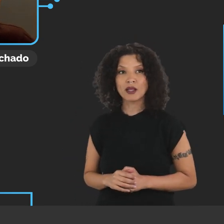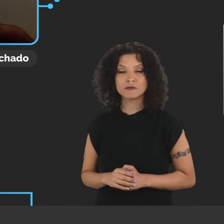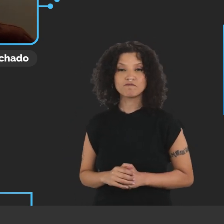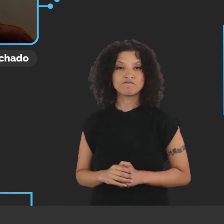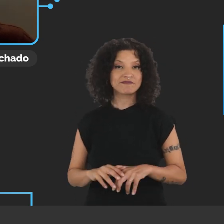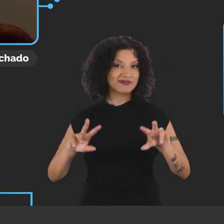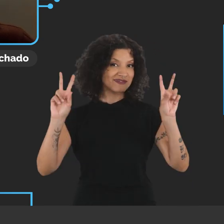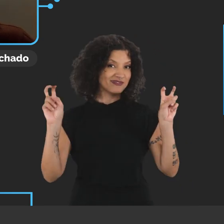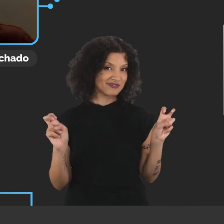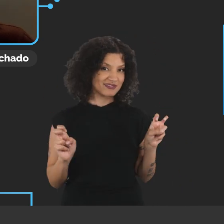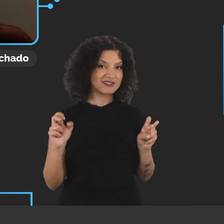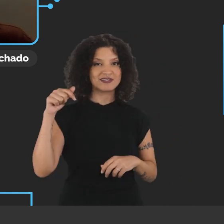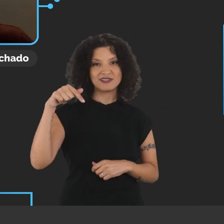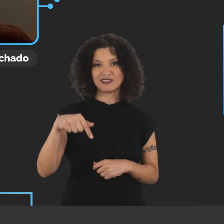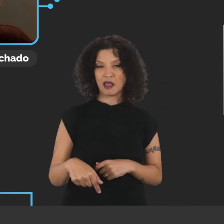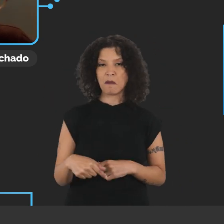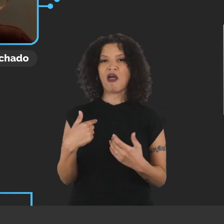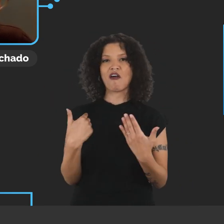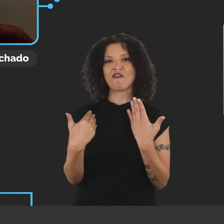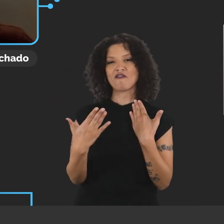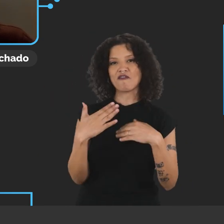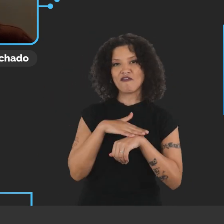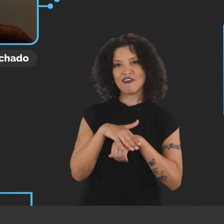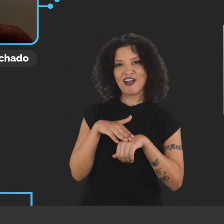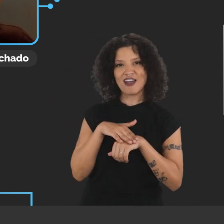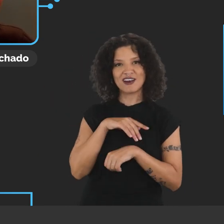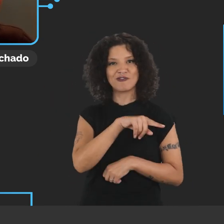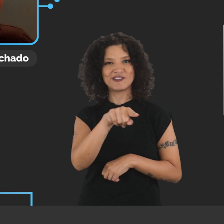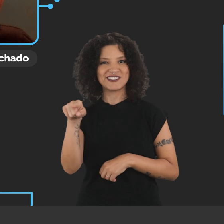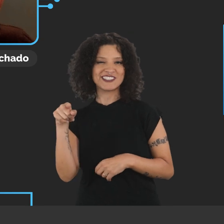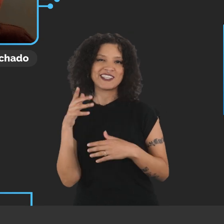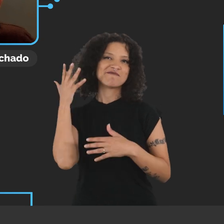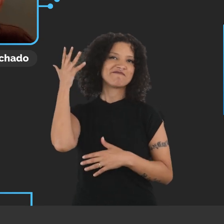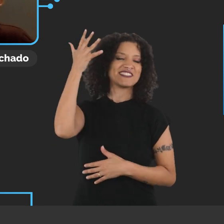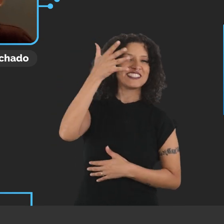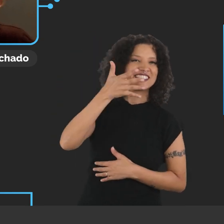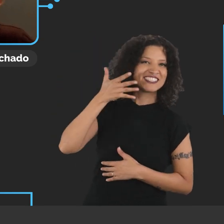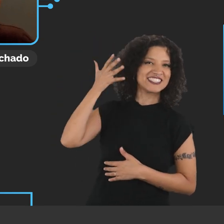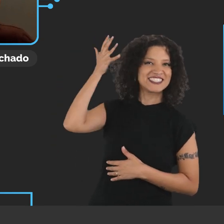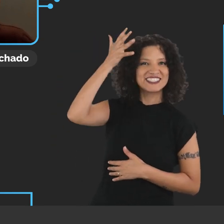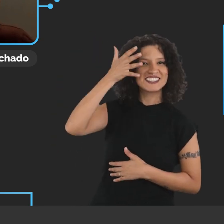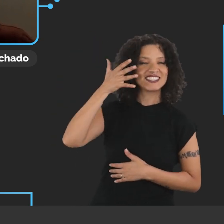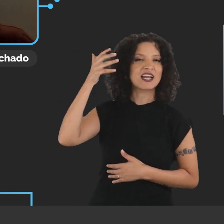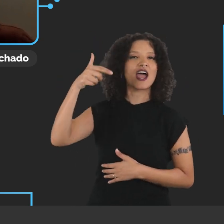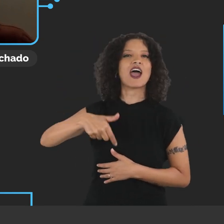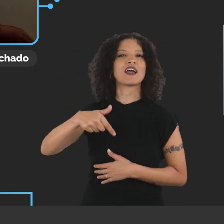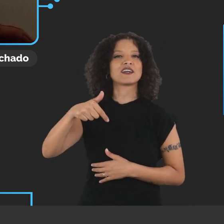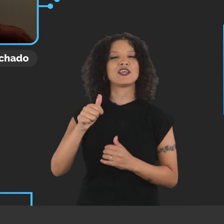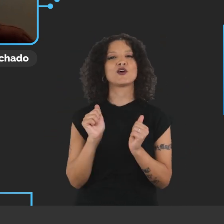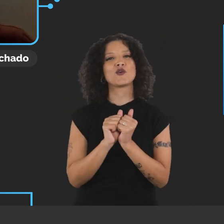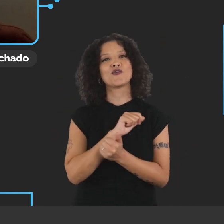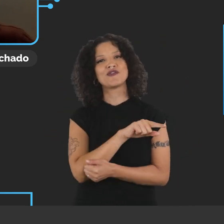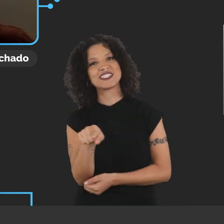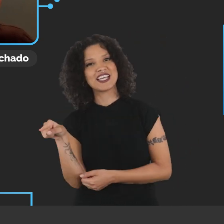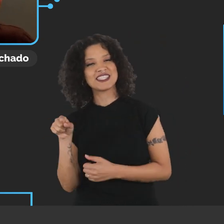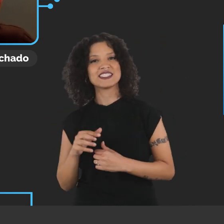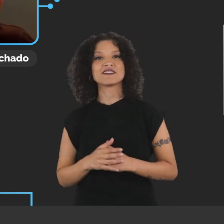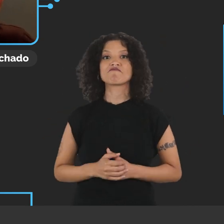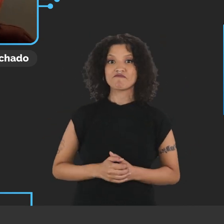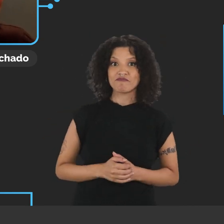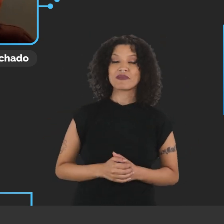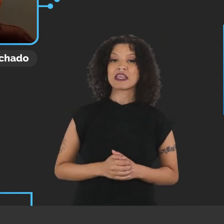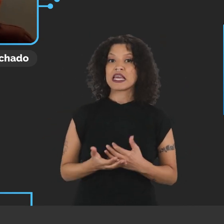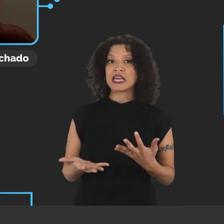Já entrando propriamente, né, no tema aí da minha fala aqui com vocês, né, da minha palestra, dessa troca